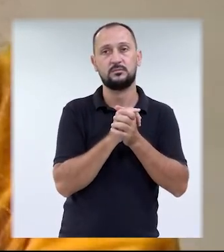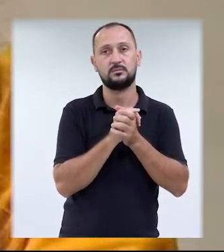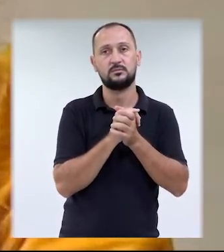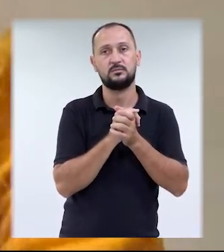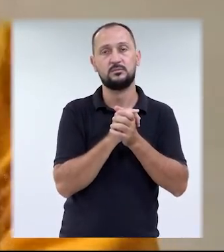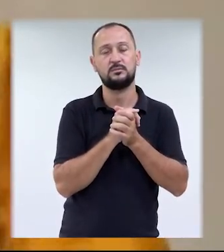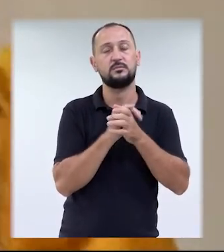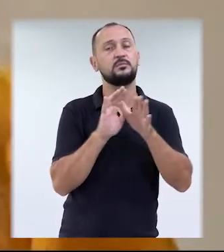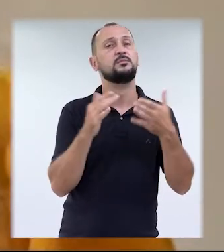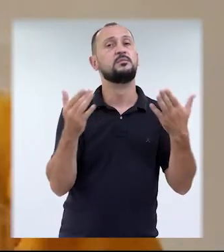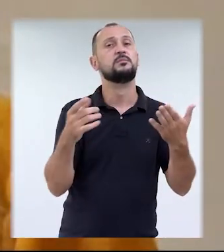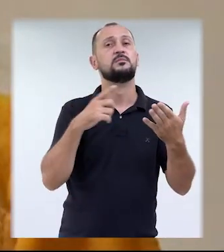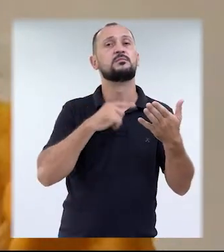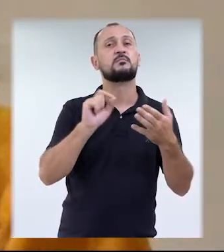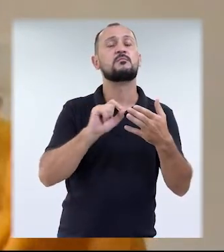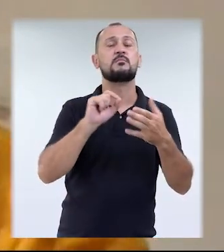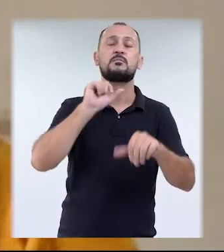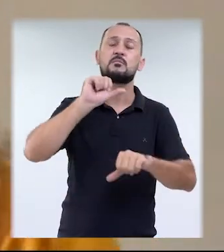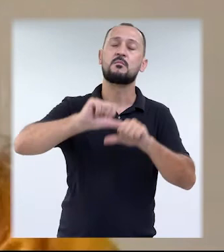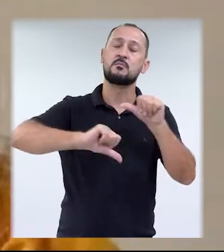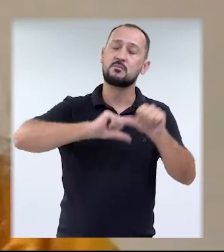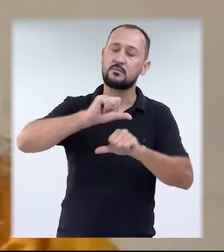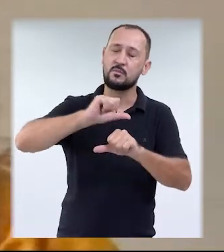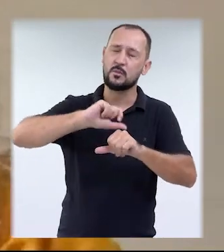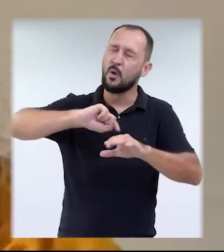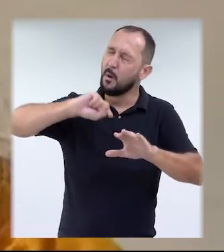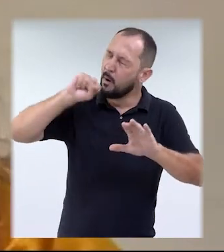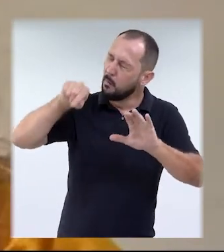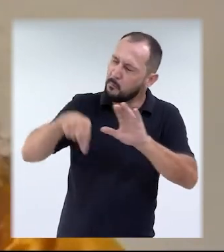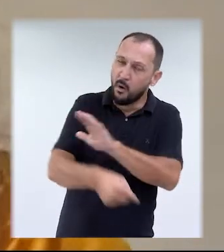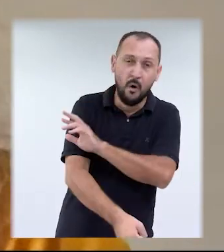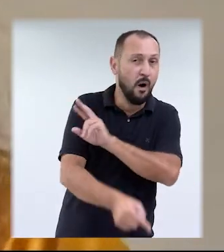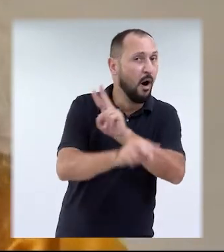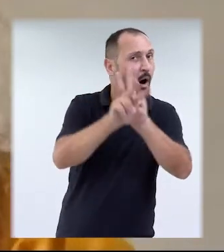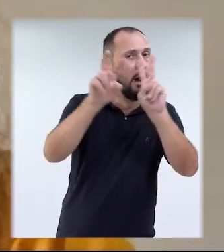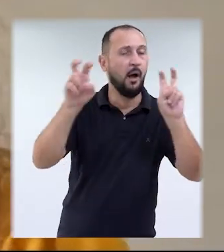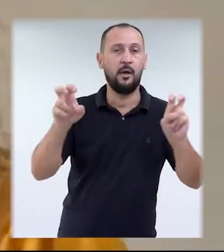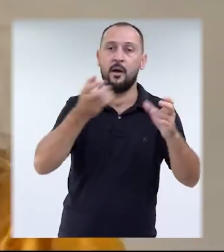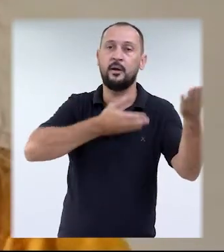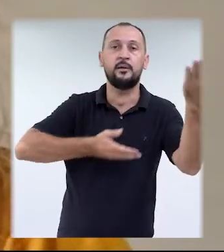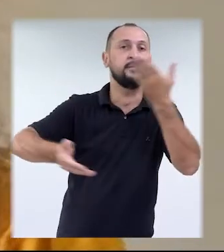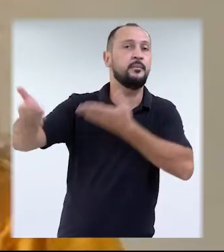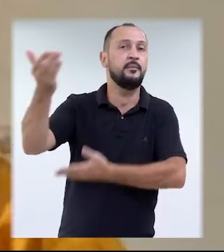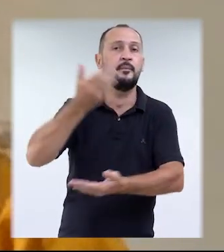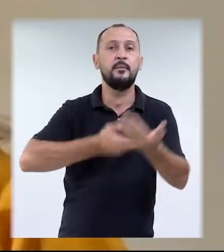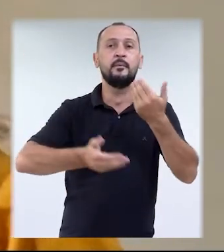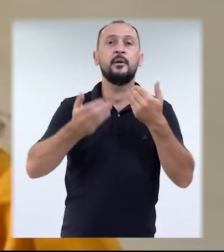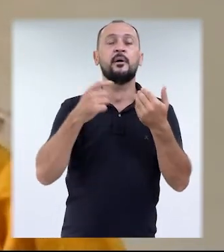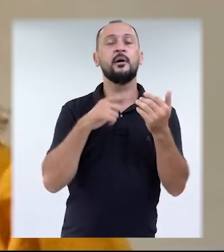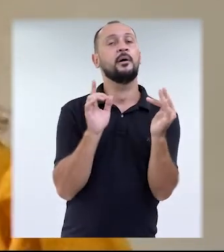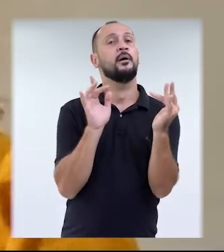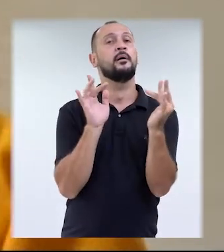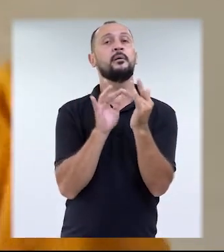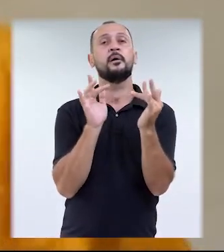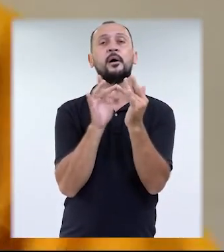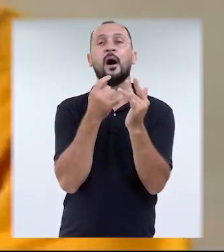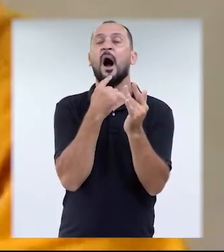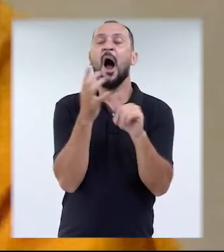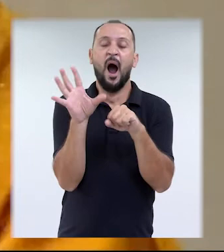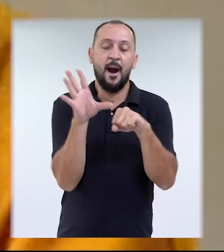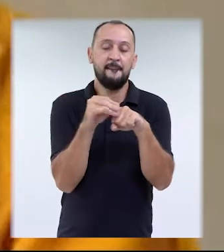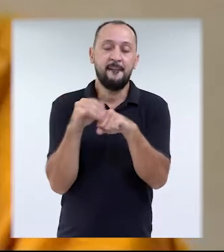troca. Então, a gente faz trocas muito profundas ali e entra em contato com